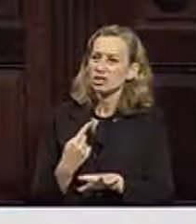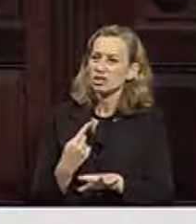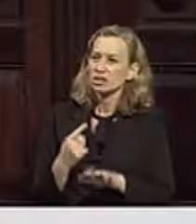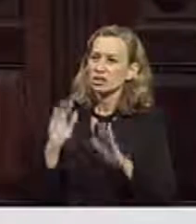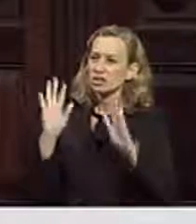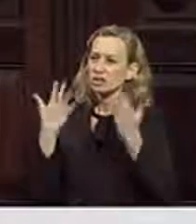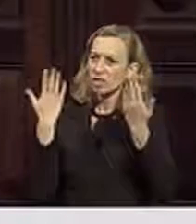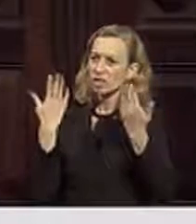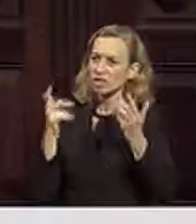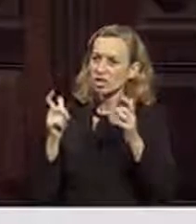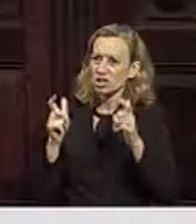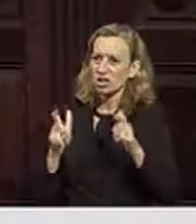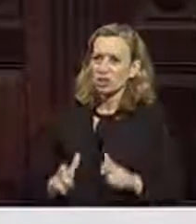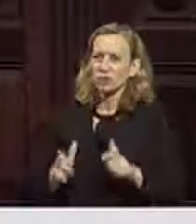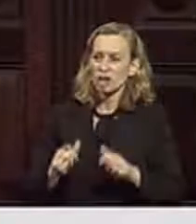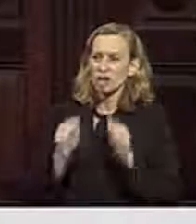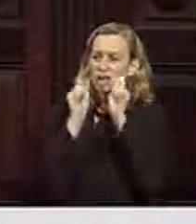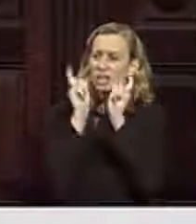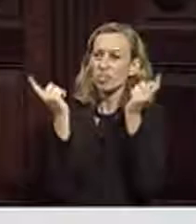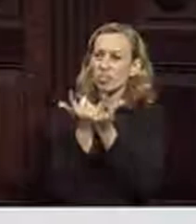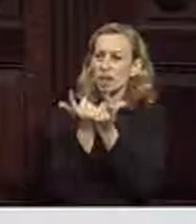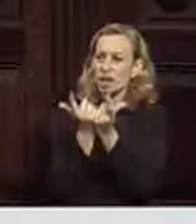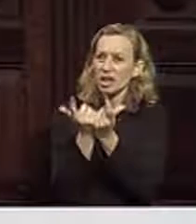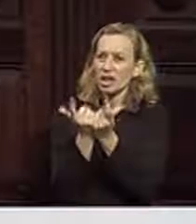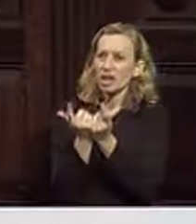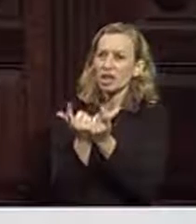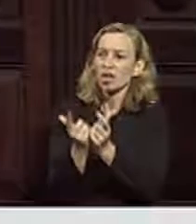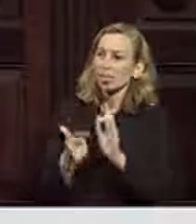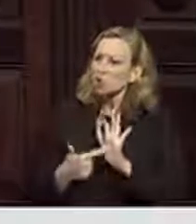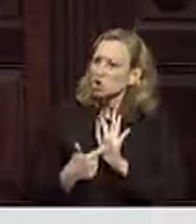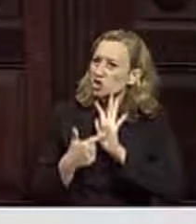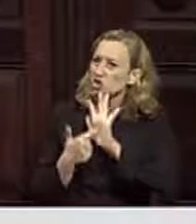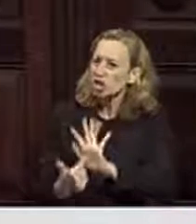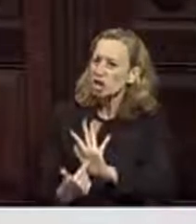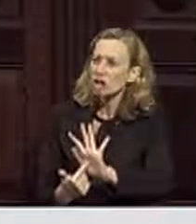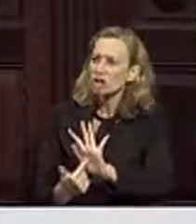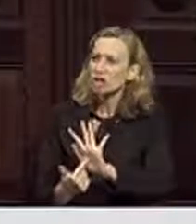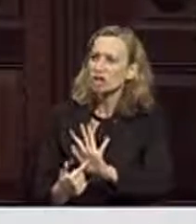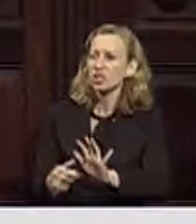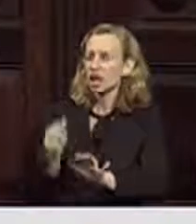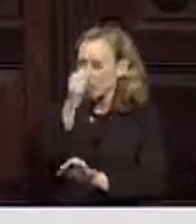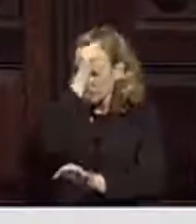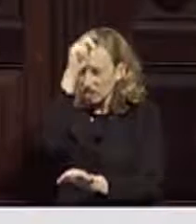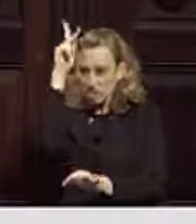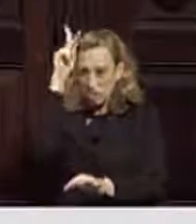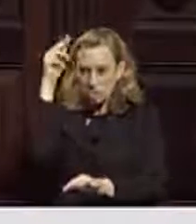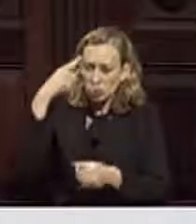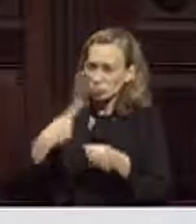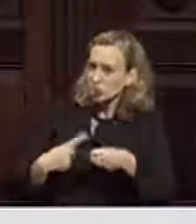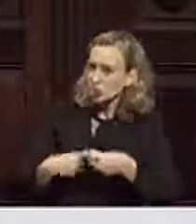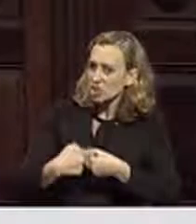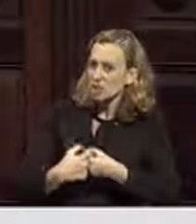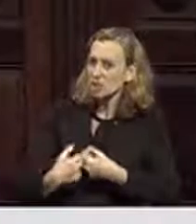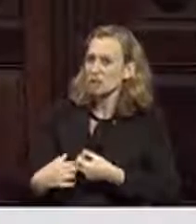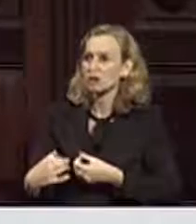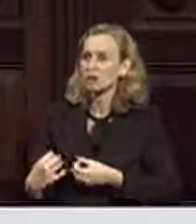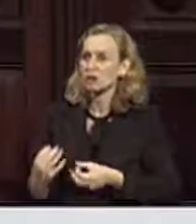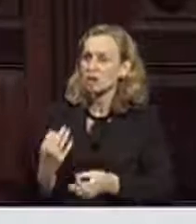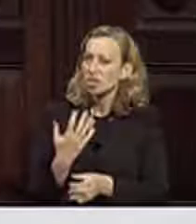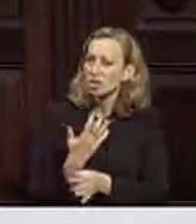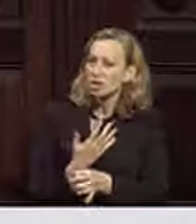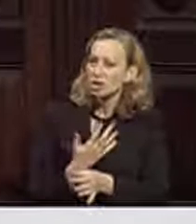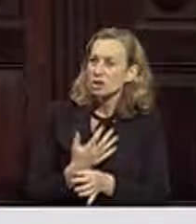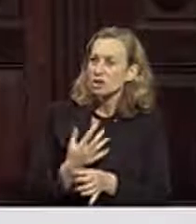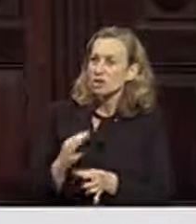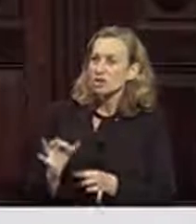aqui na Assembleia Legislativa, reforçando que cabe à Prefeitura do município tratar dos 200 anos. Eu